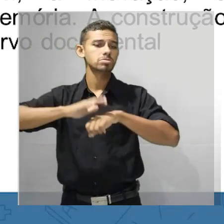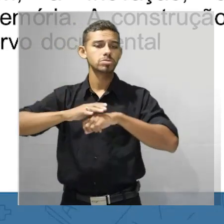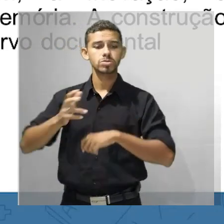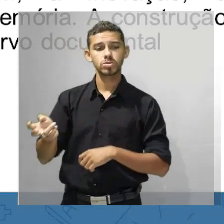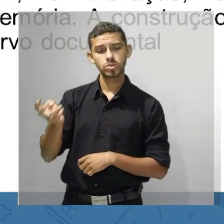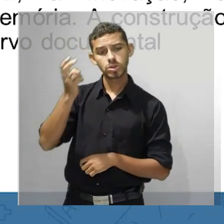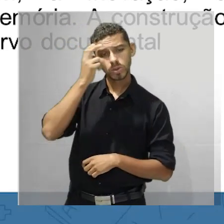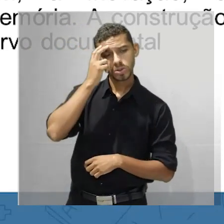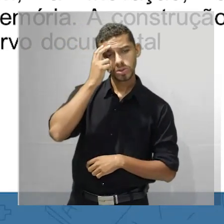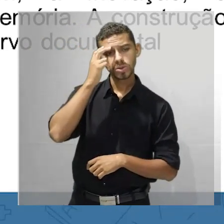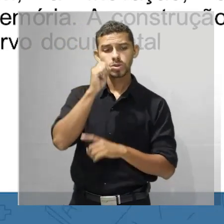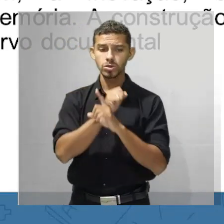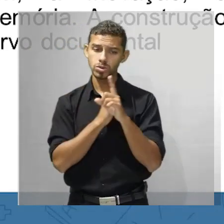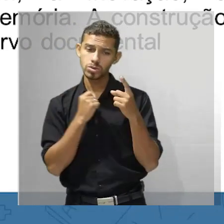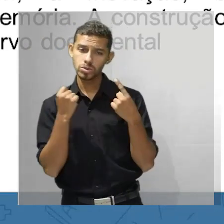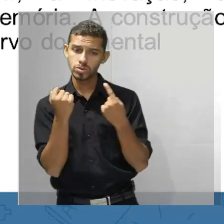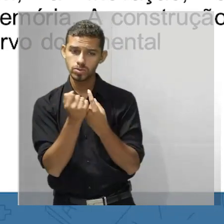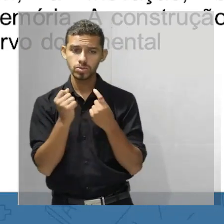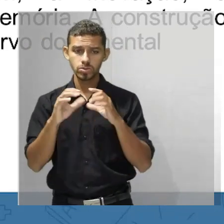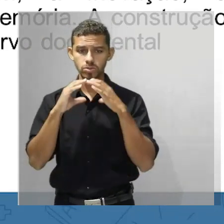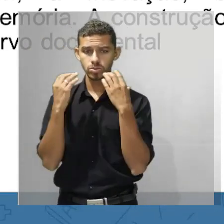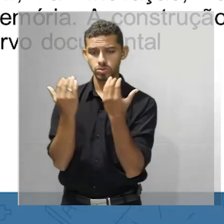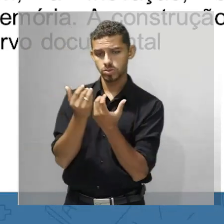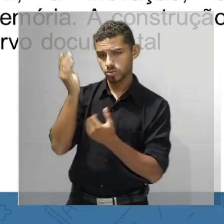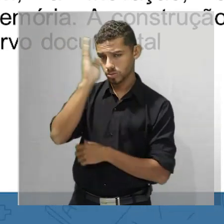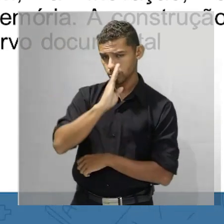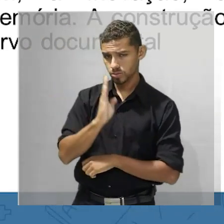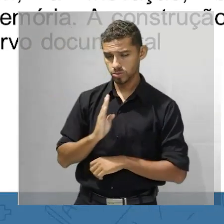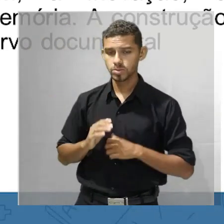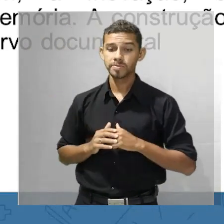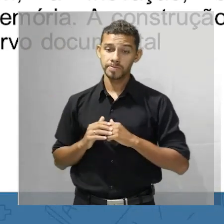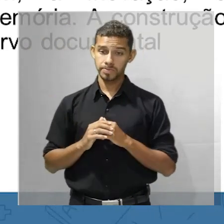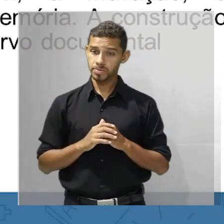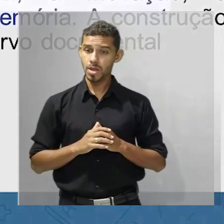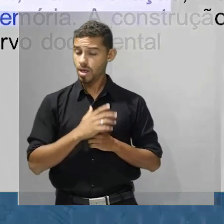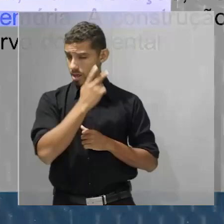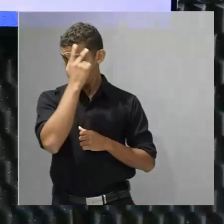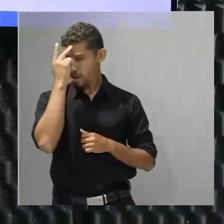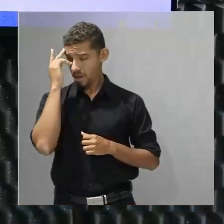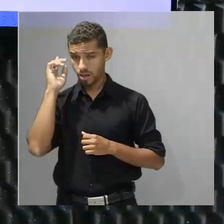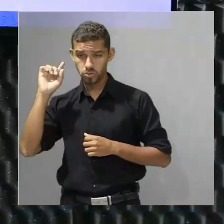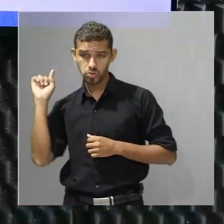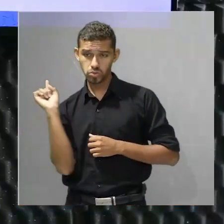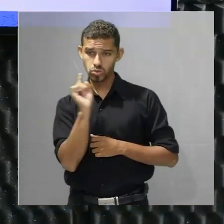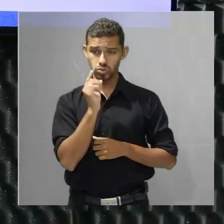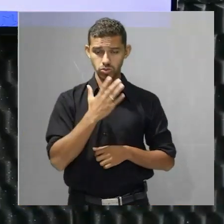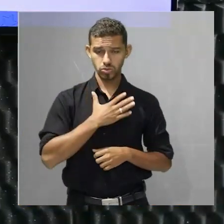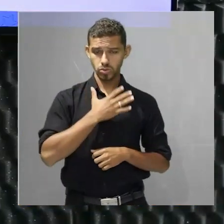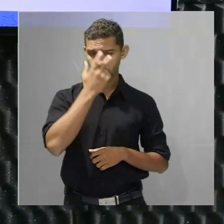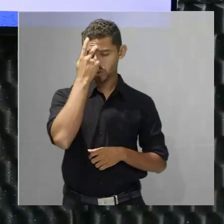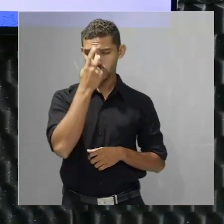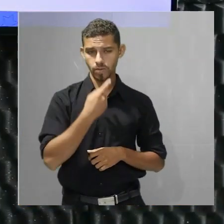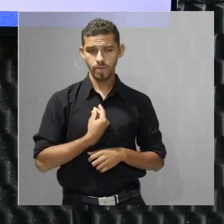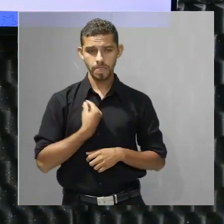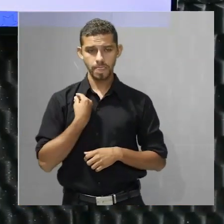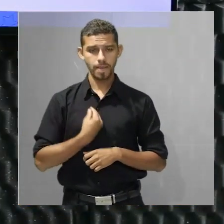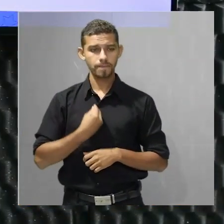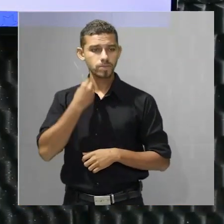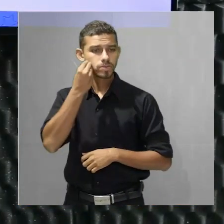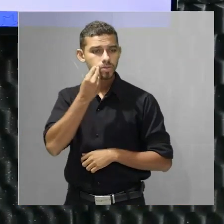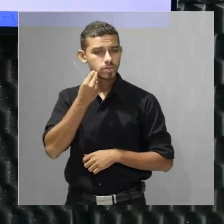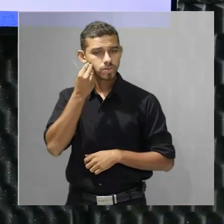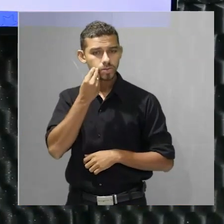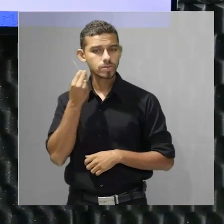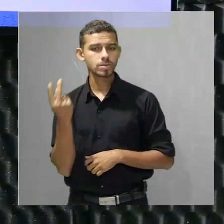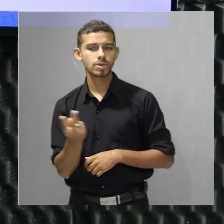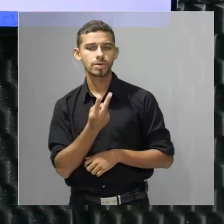cada pessoa Ao tornar sua história de vida Patrimônio da Humanidade valoriza também a